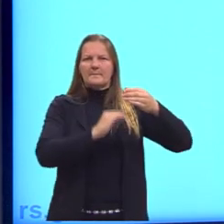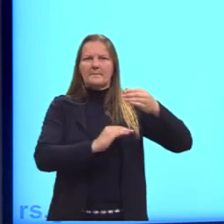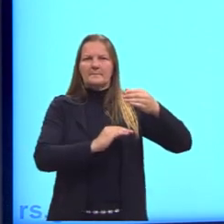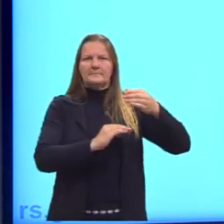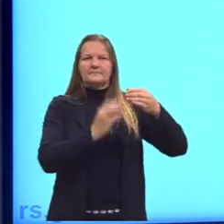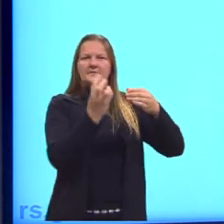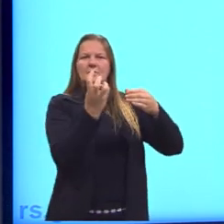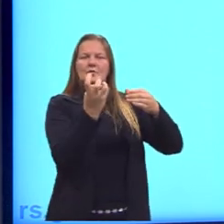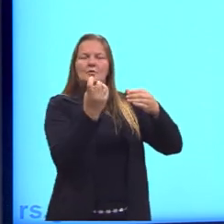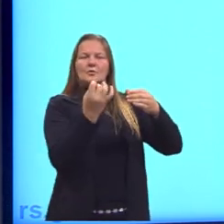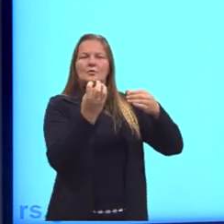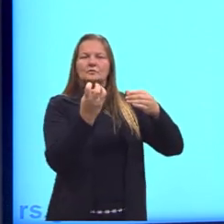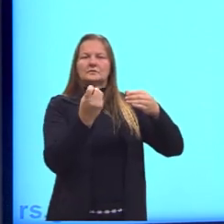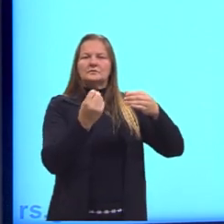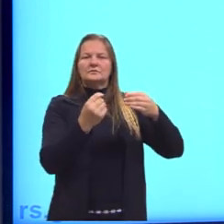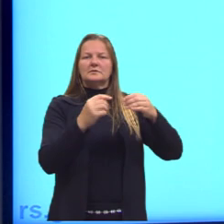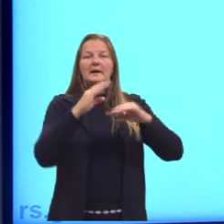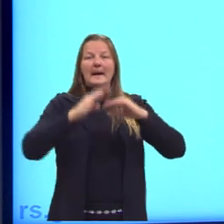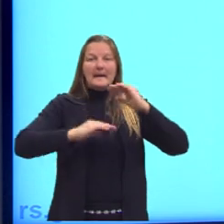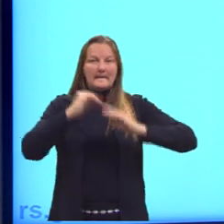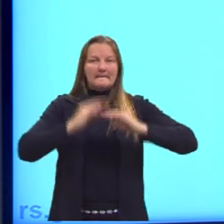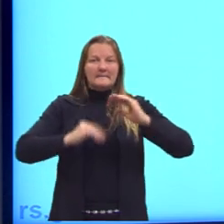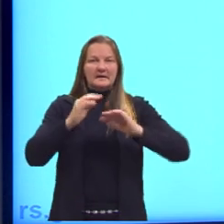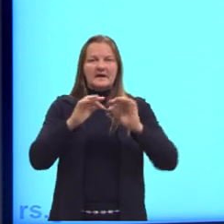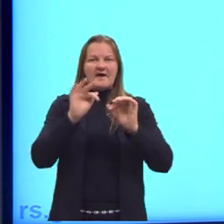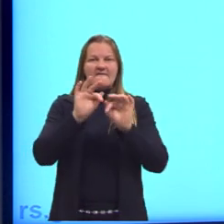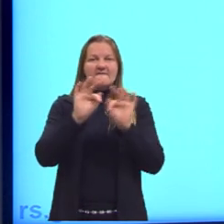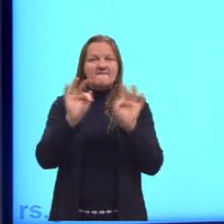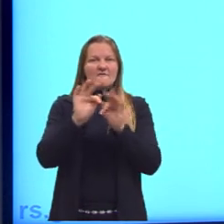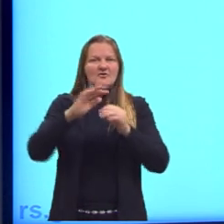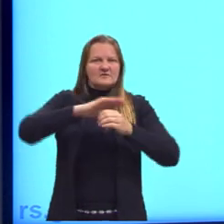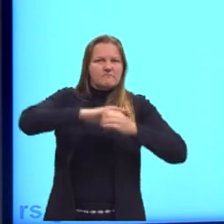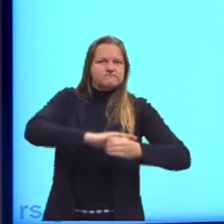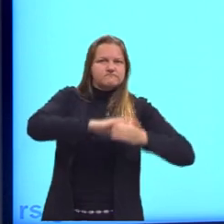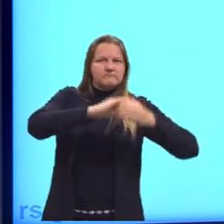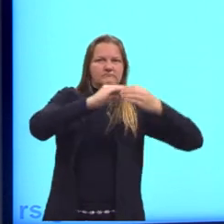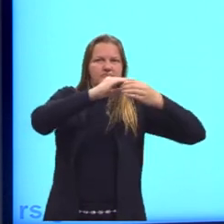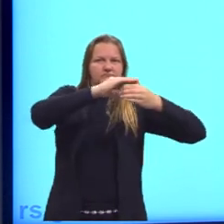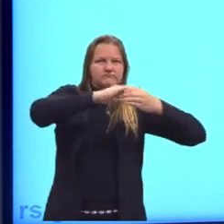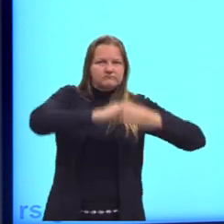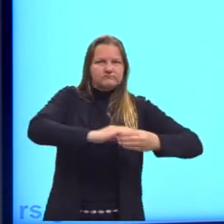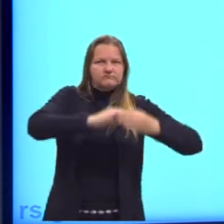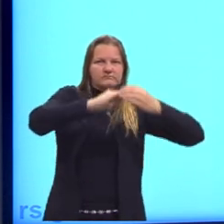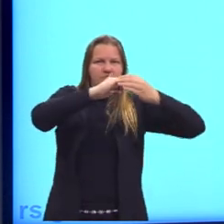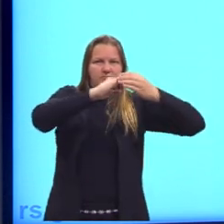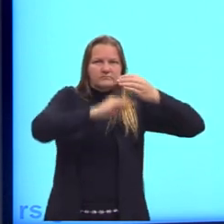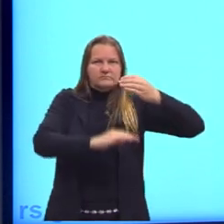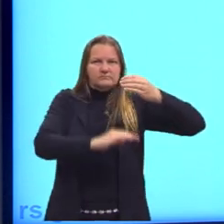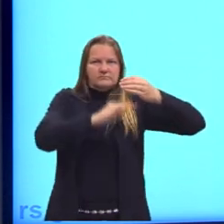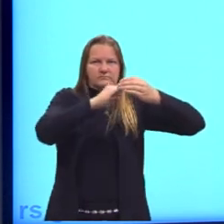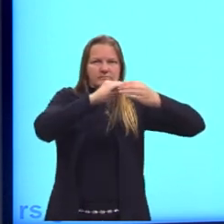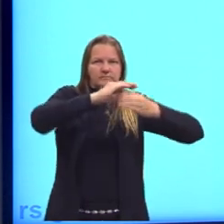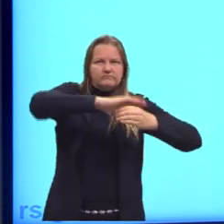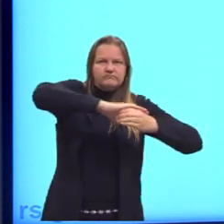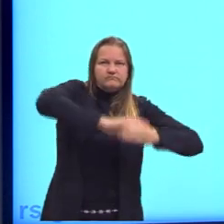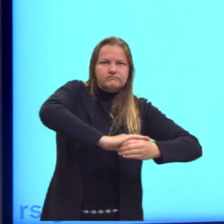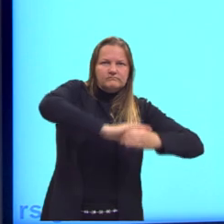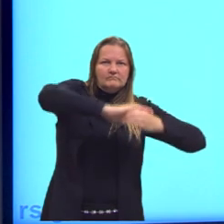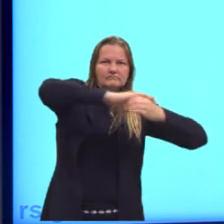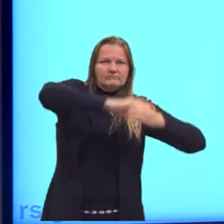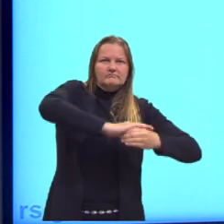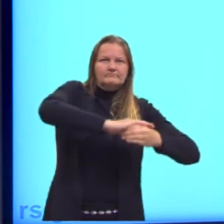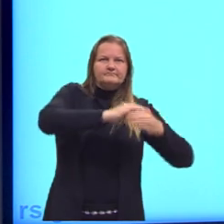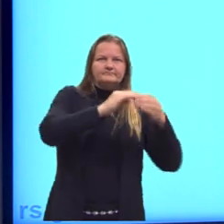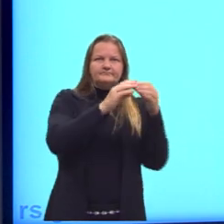como tá aqui no desenho aplicar uma força nessa base empurrá-la para baixo quando a gente aplica uma força né